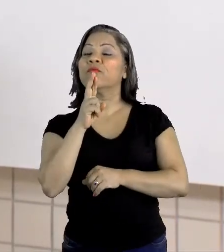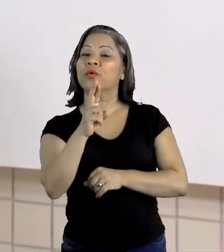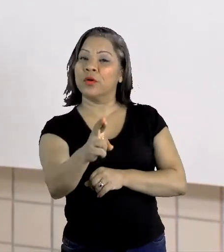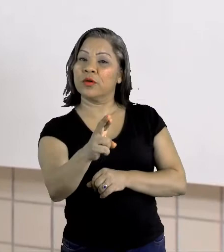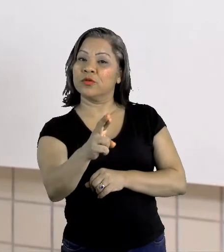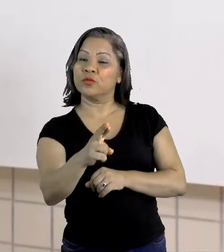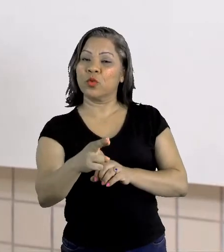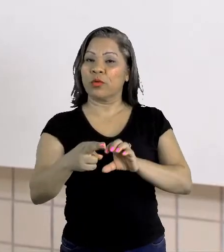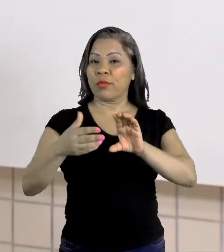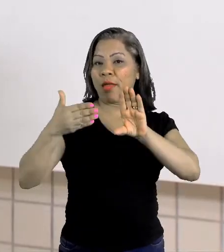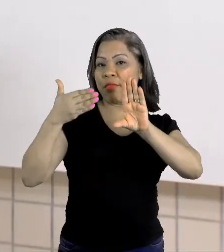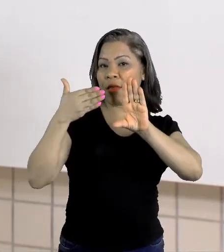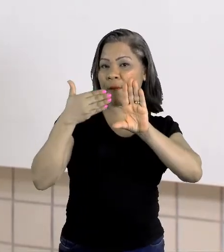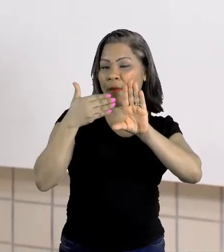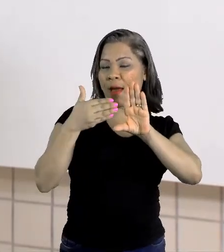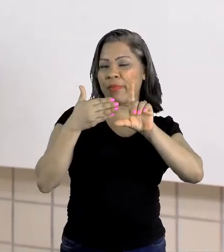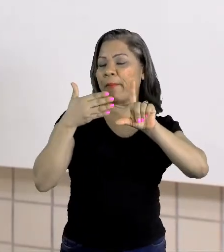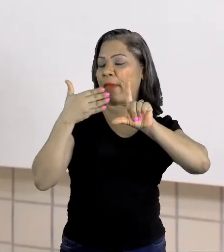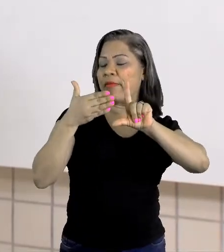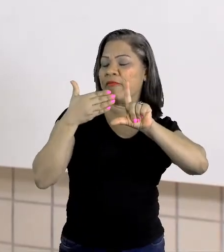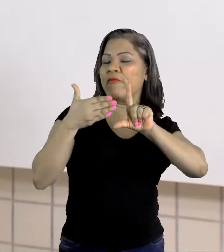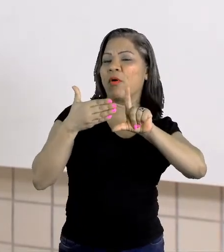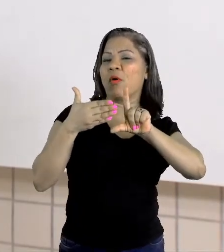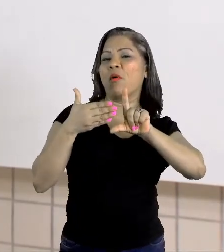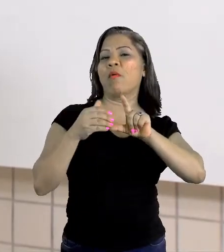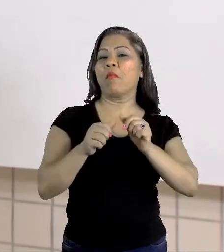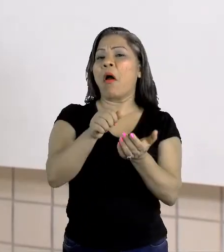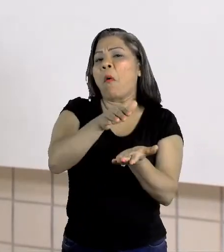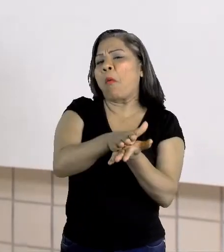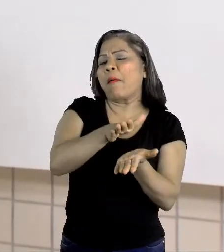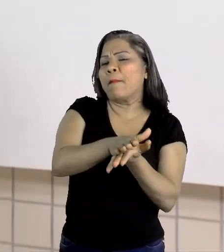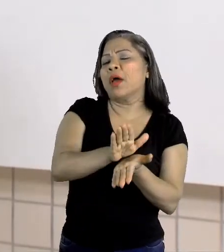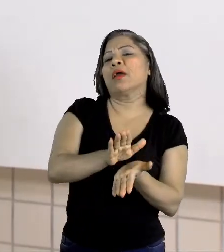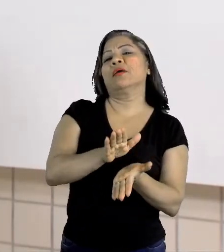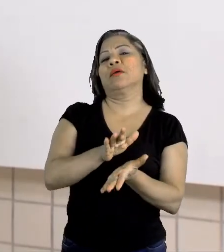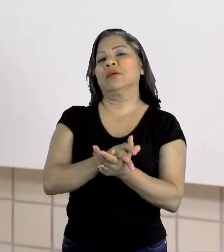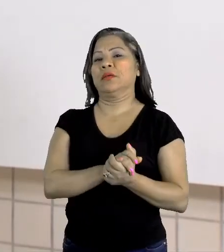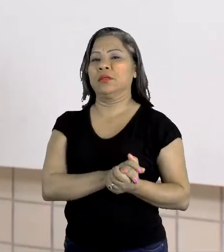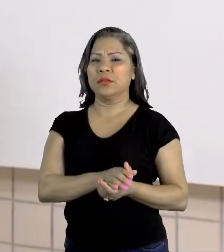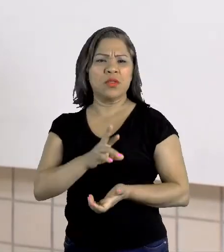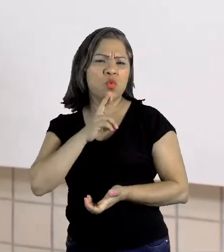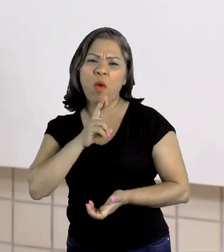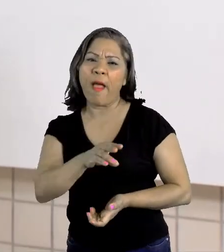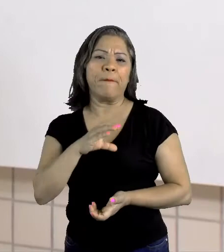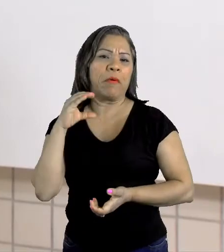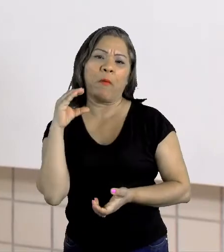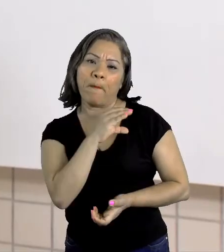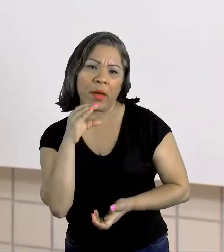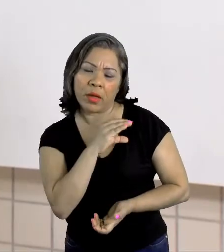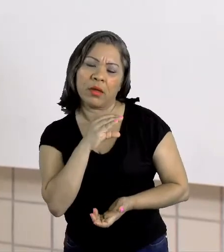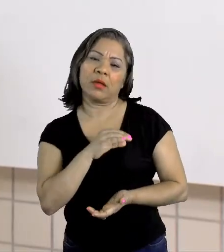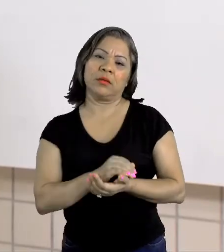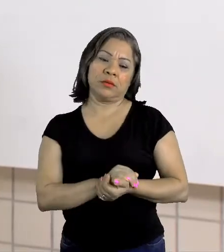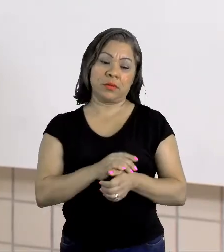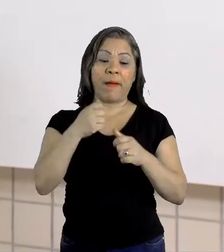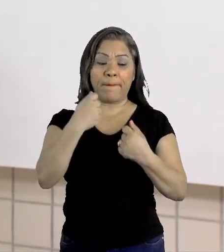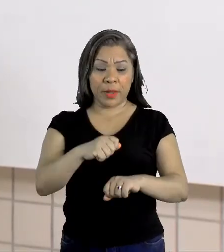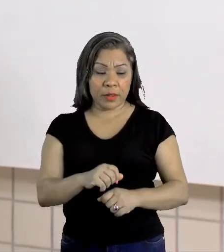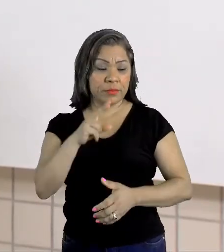plataforma ou a impressa, não responda com pressa, sem ler com atenção,